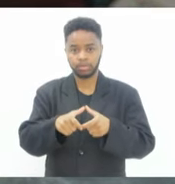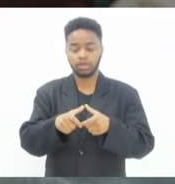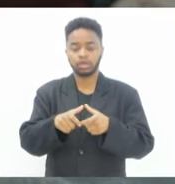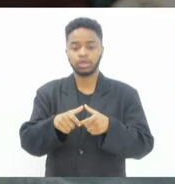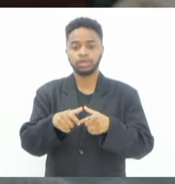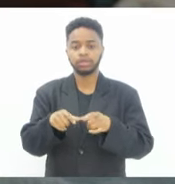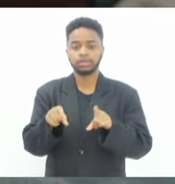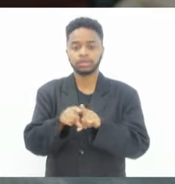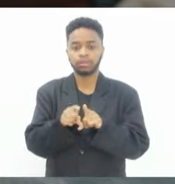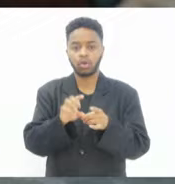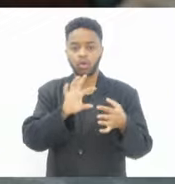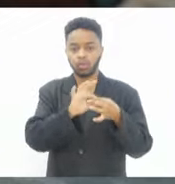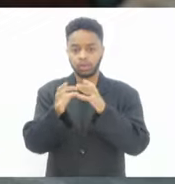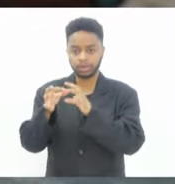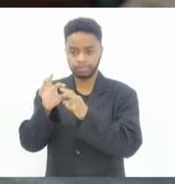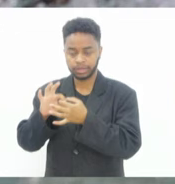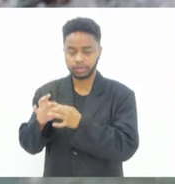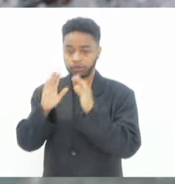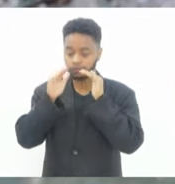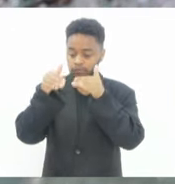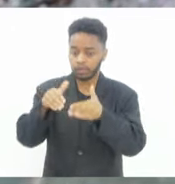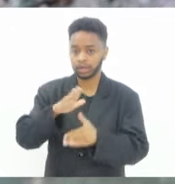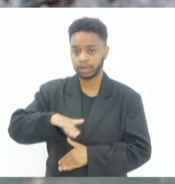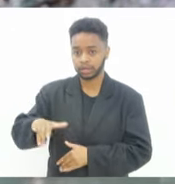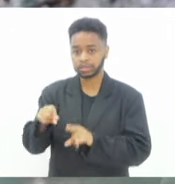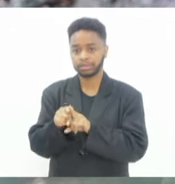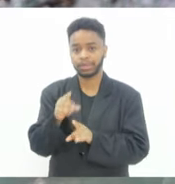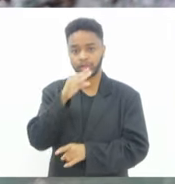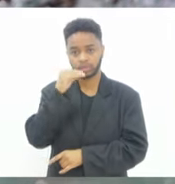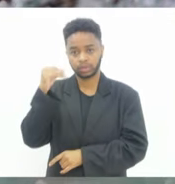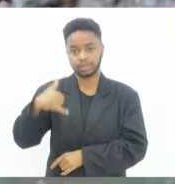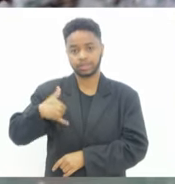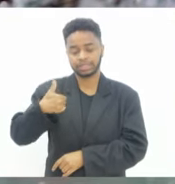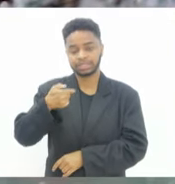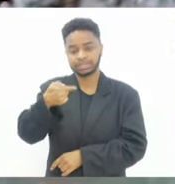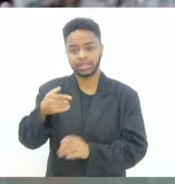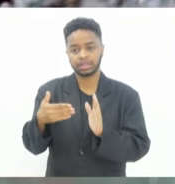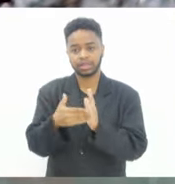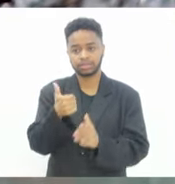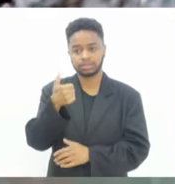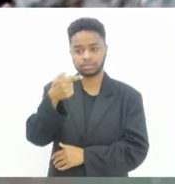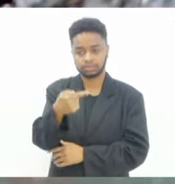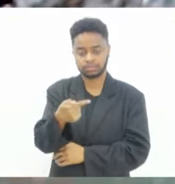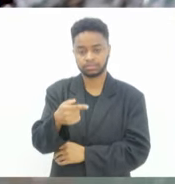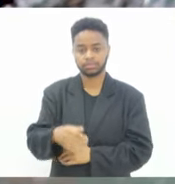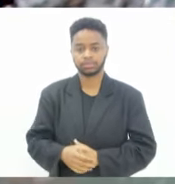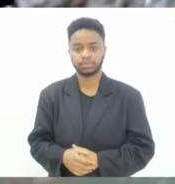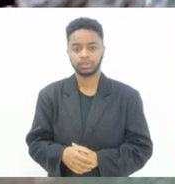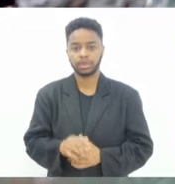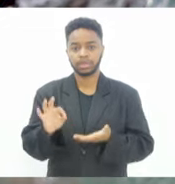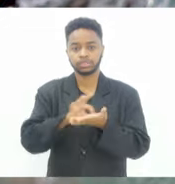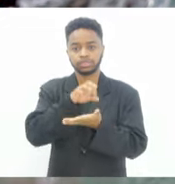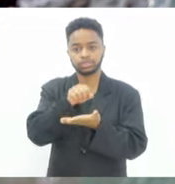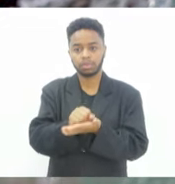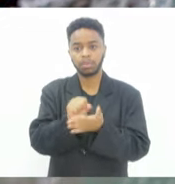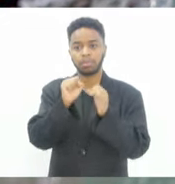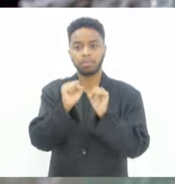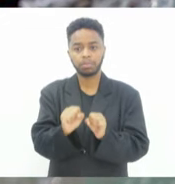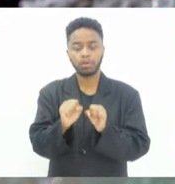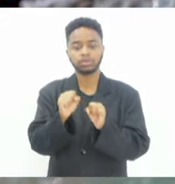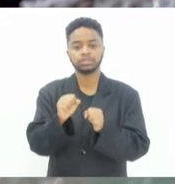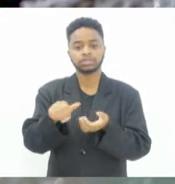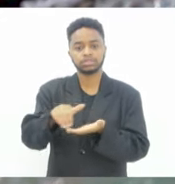Olimpíadas de Londres, é voltado para crianças e adolescentes de 7 a 17 anos de idade. E as inscrições podem ser feitas